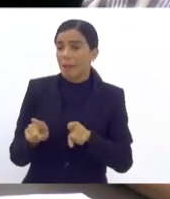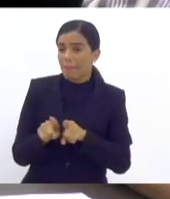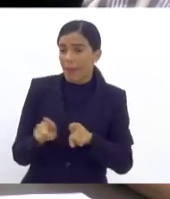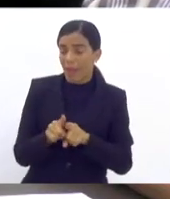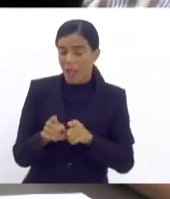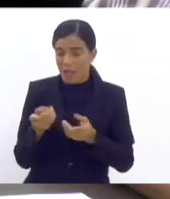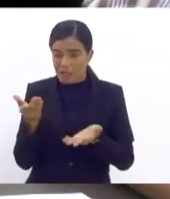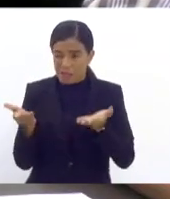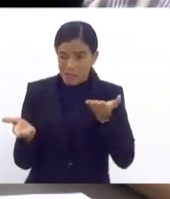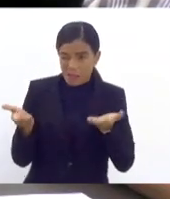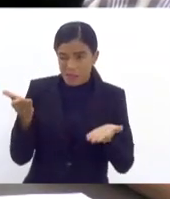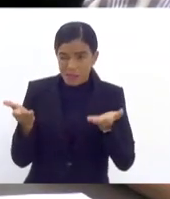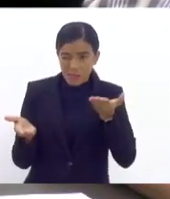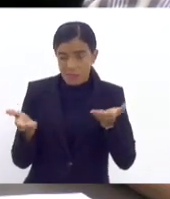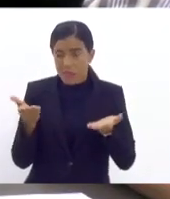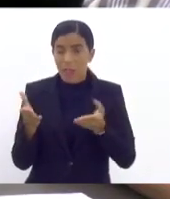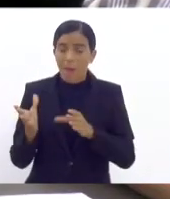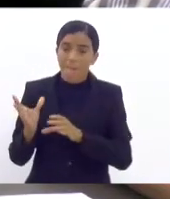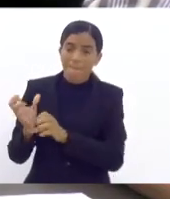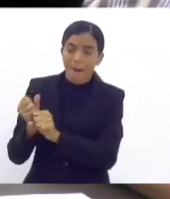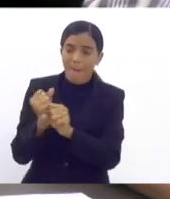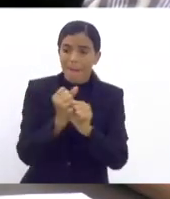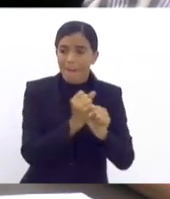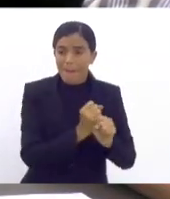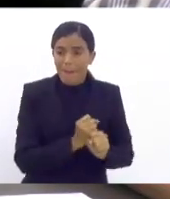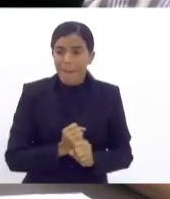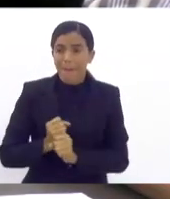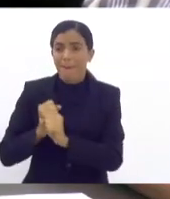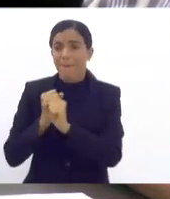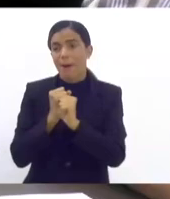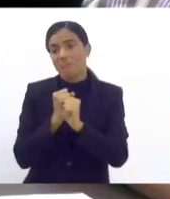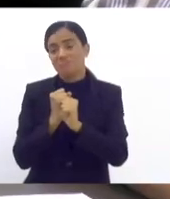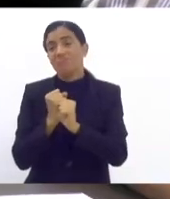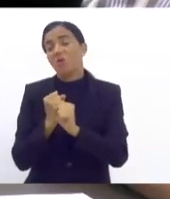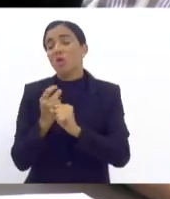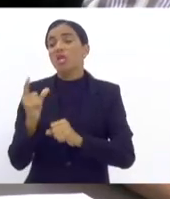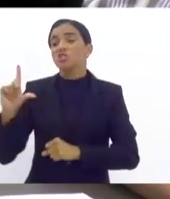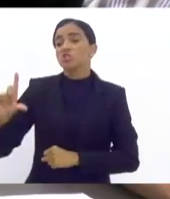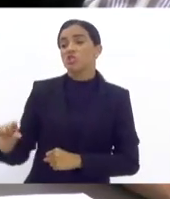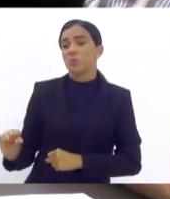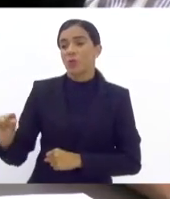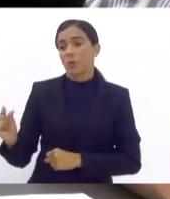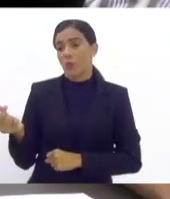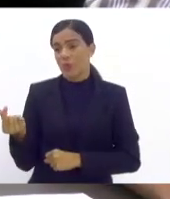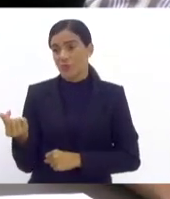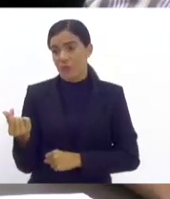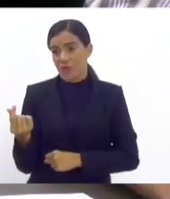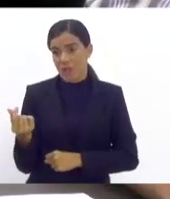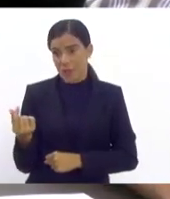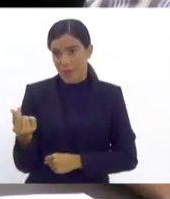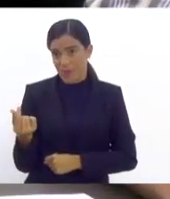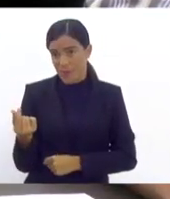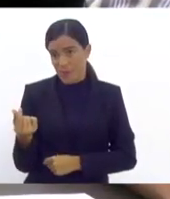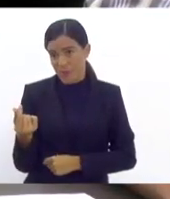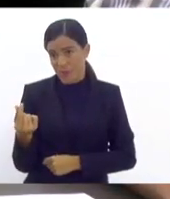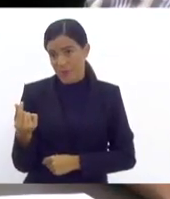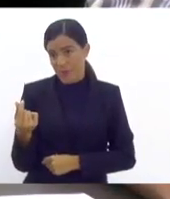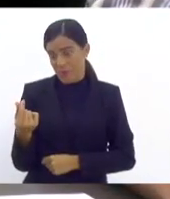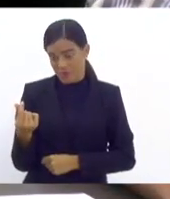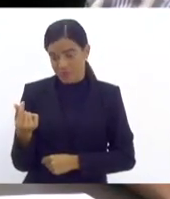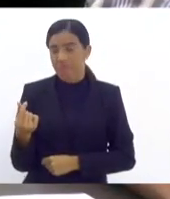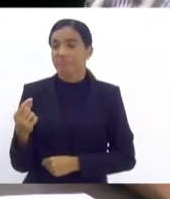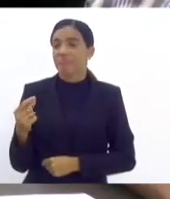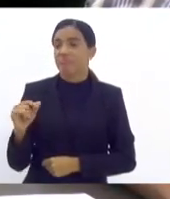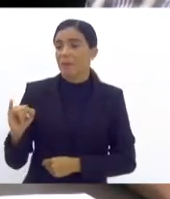novo equilíbrio, computado isso, poderia, em tese, até baixar o... No caso, a própria